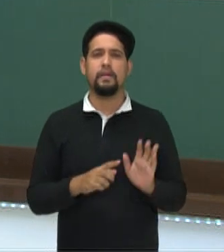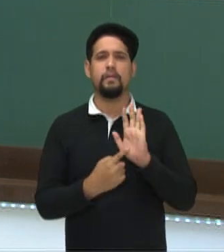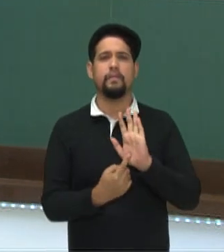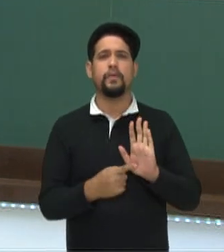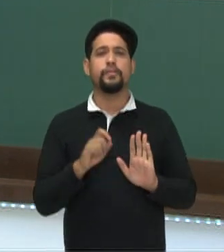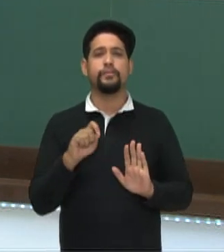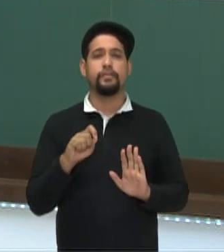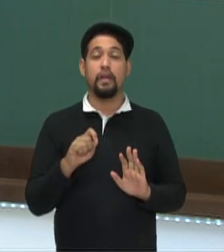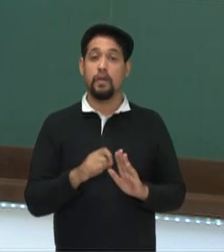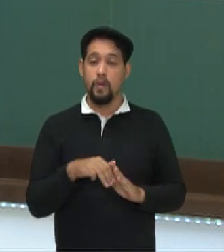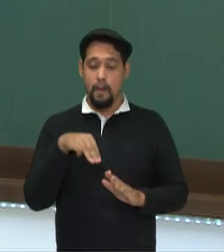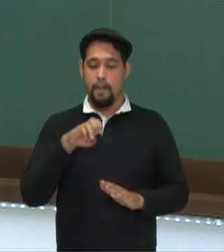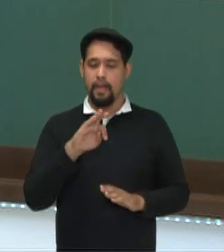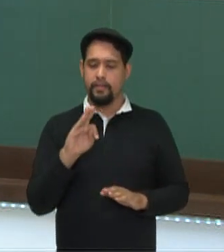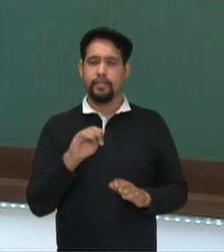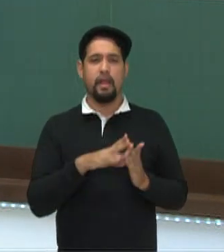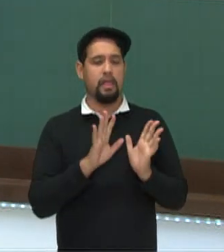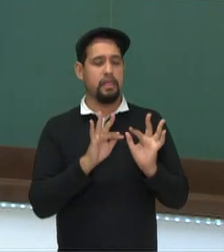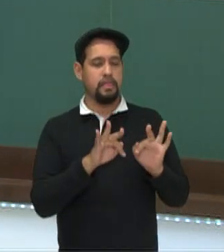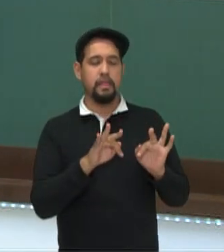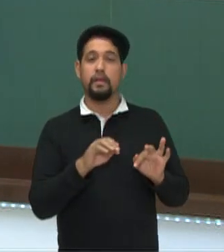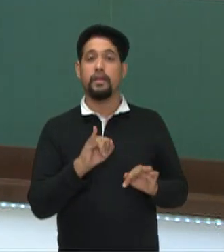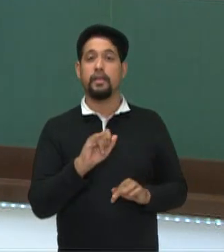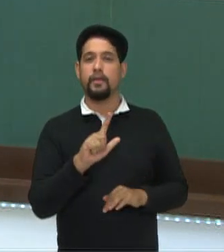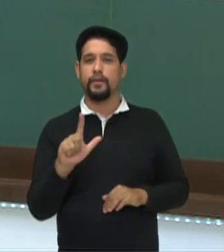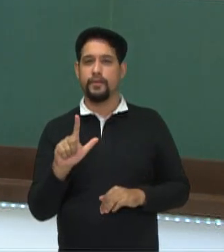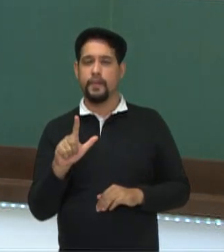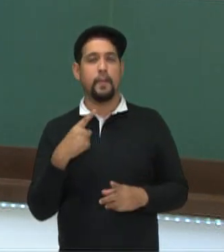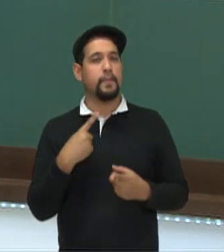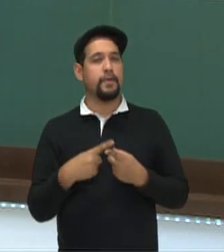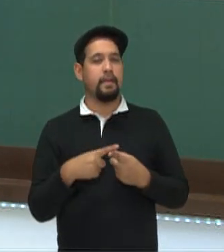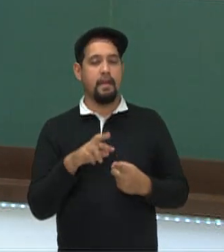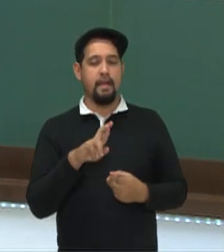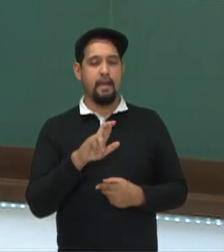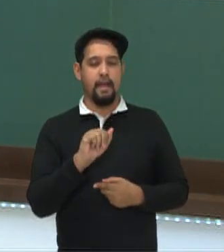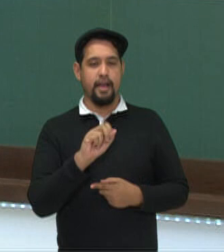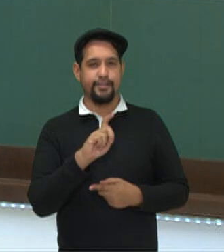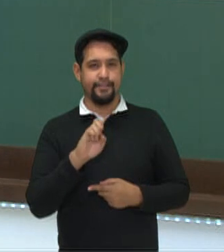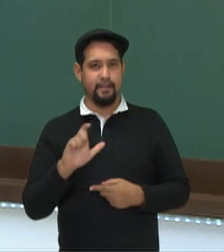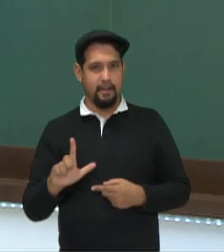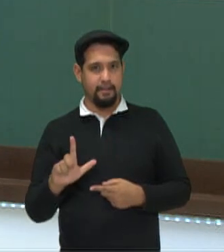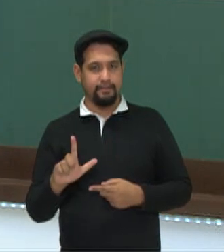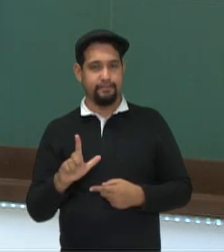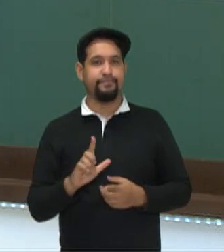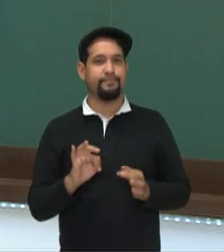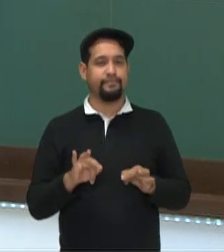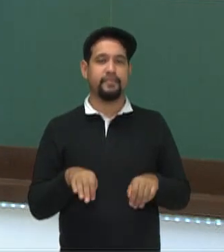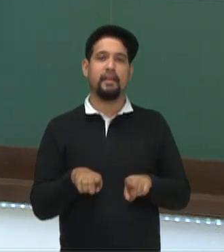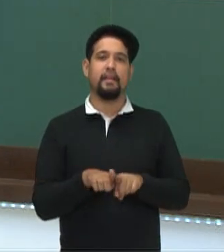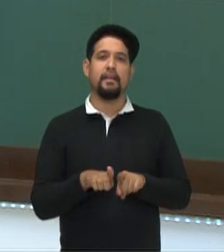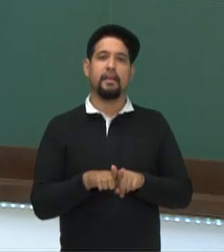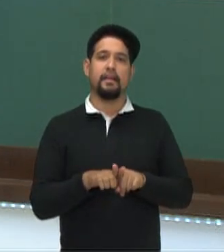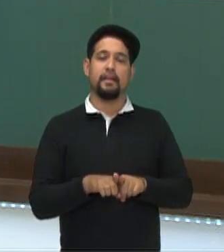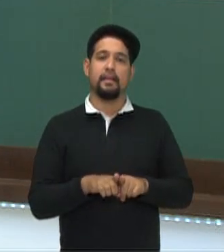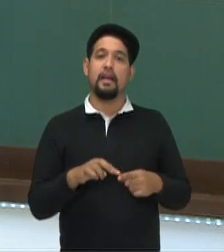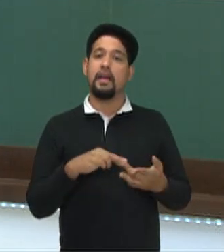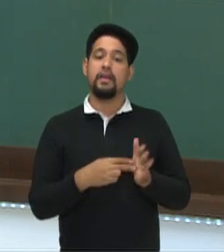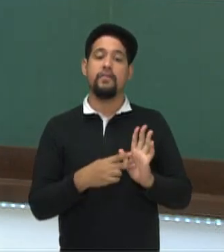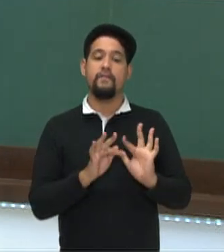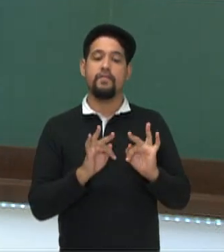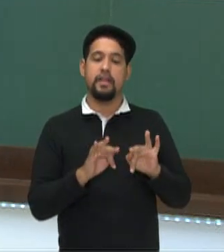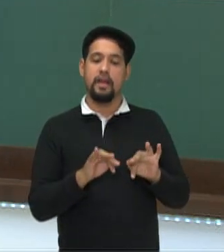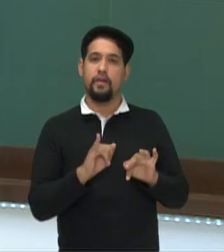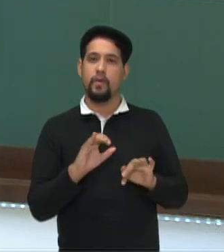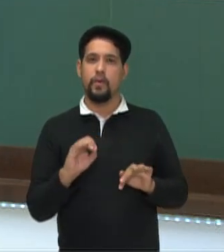indica lá o prefixo met, terminação il, porque é um radical, então metil, terminação, aí o final